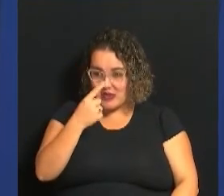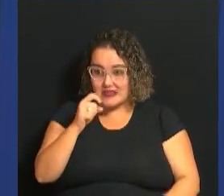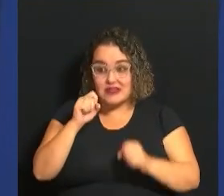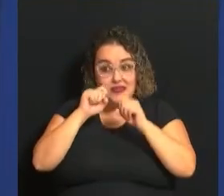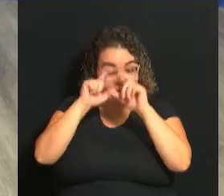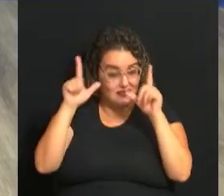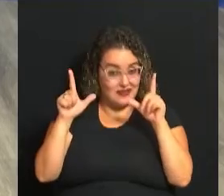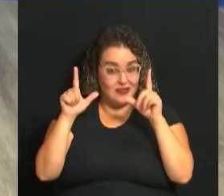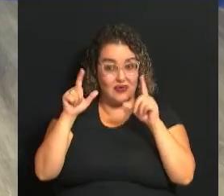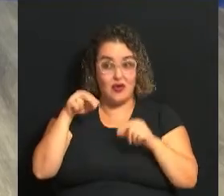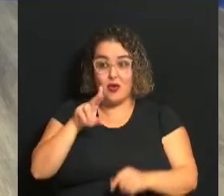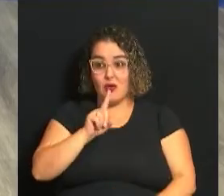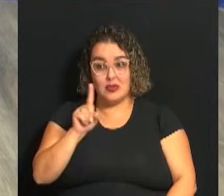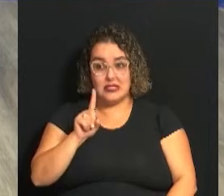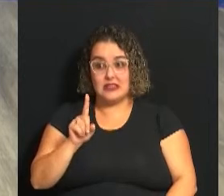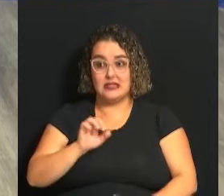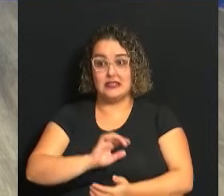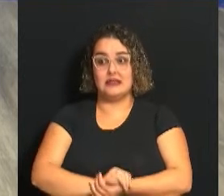acordada ou não?